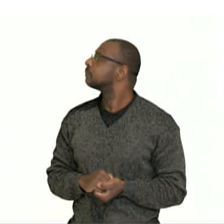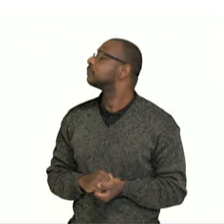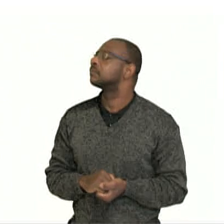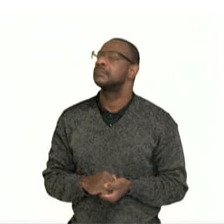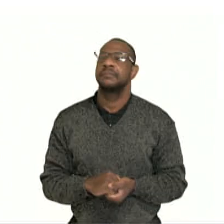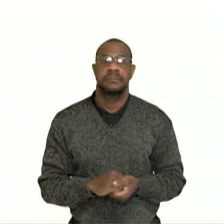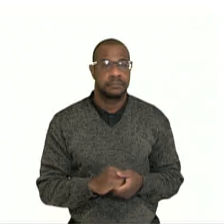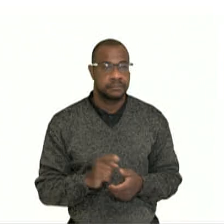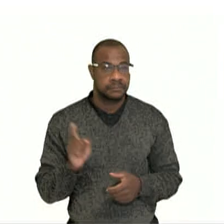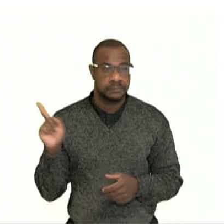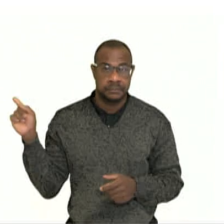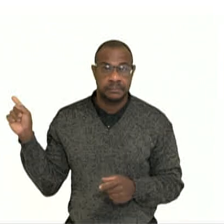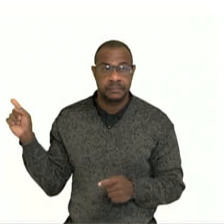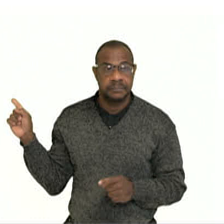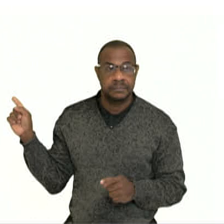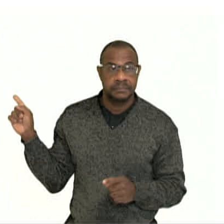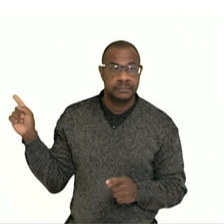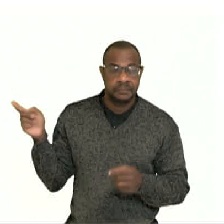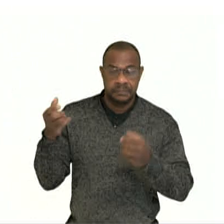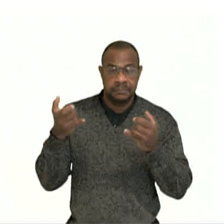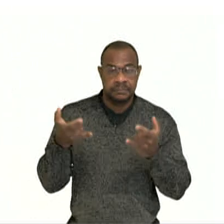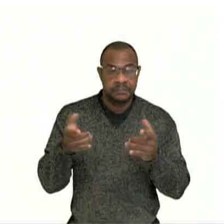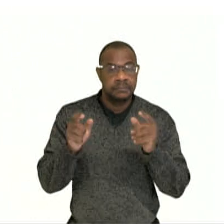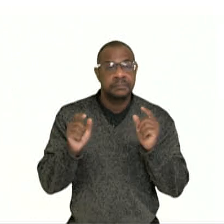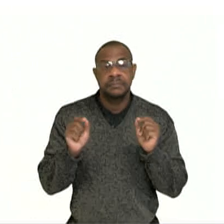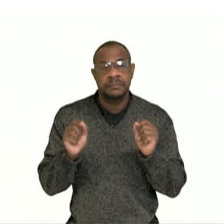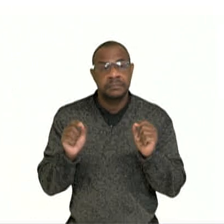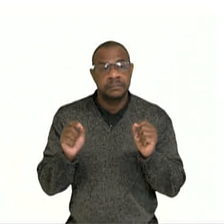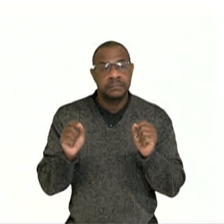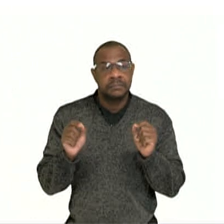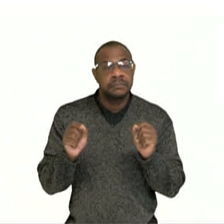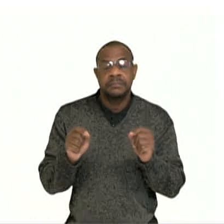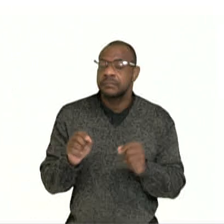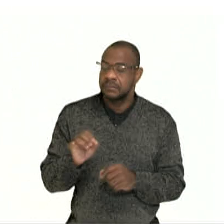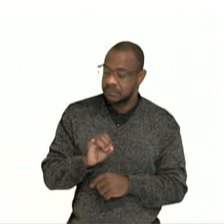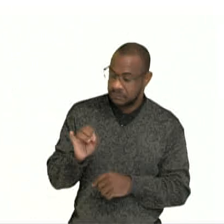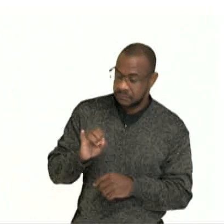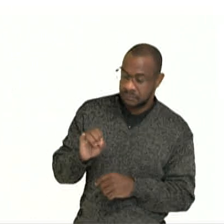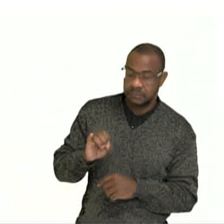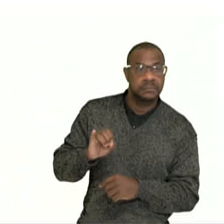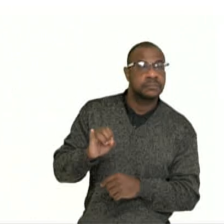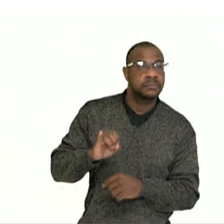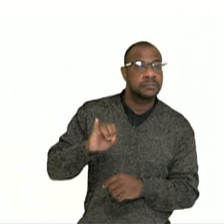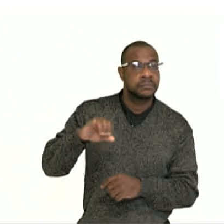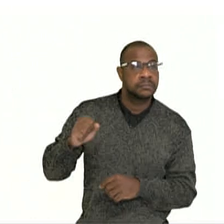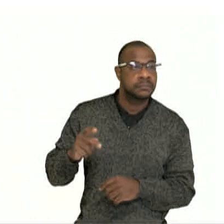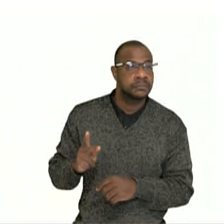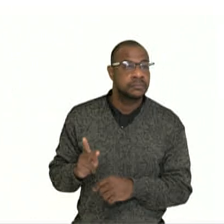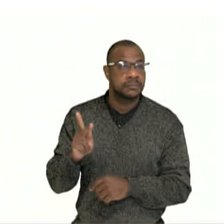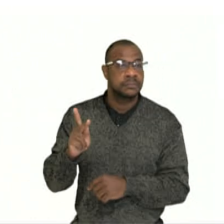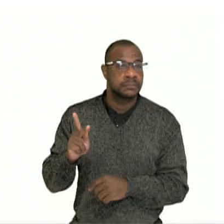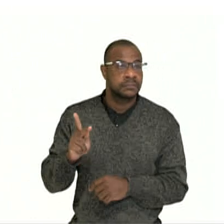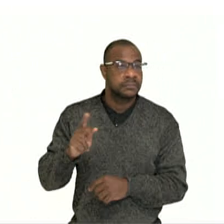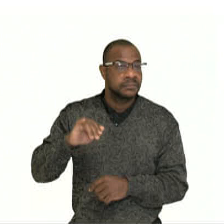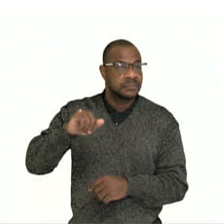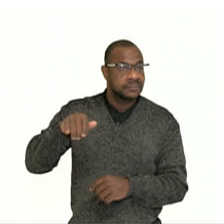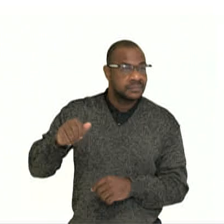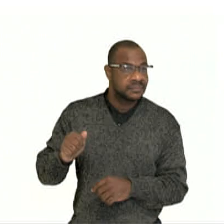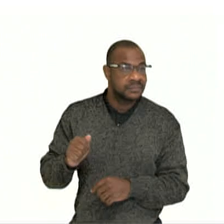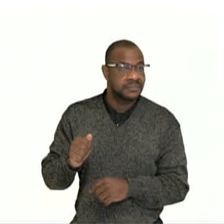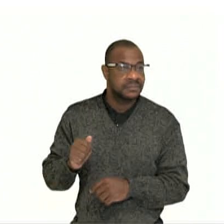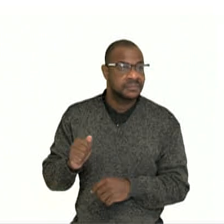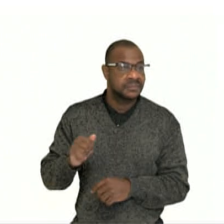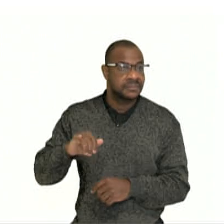01-841-2617. Então aqui a descrição é: Oi Jack, como está sua nova casa em Dublin? Meu